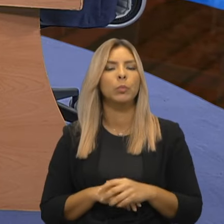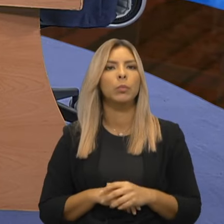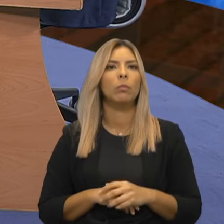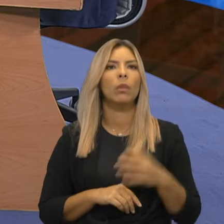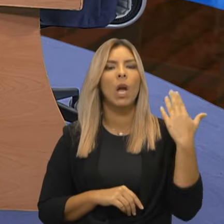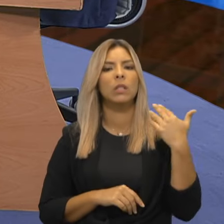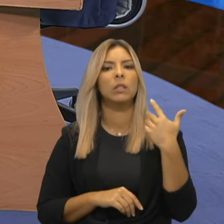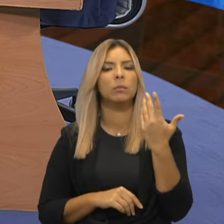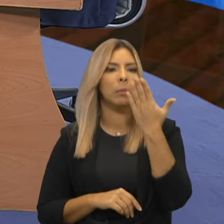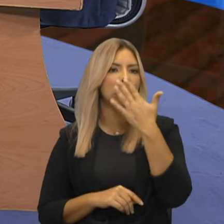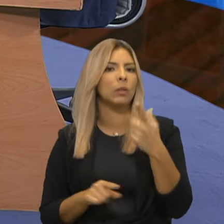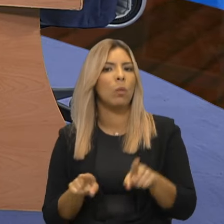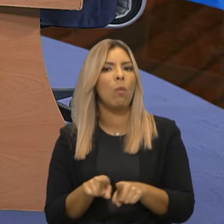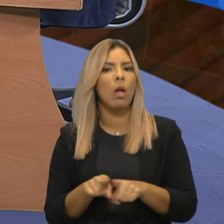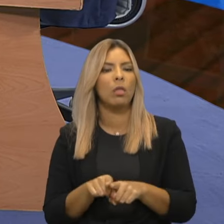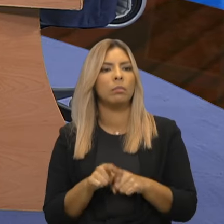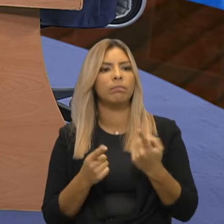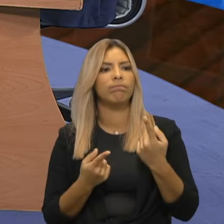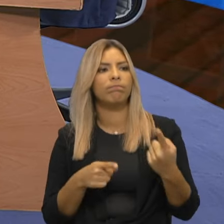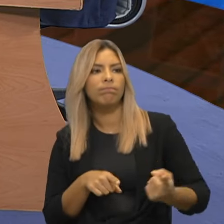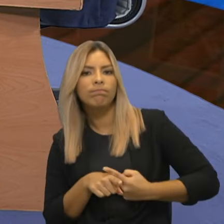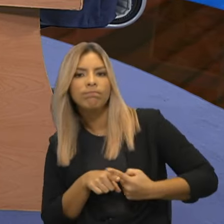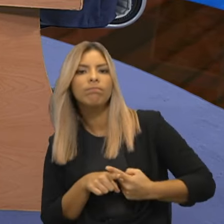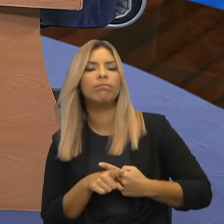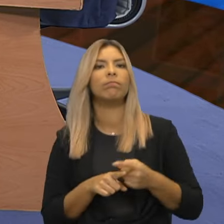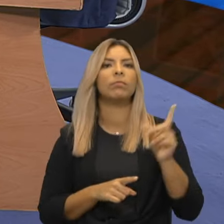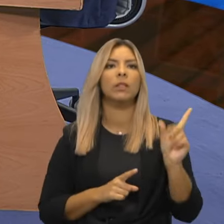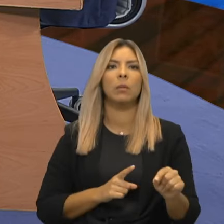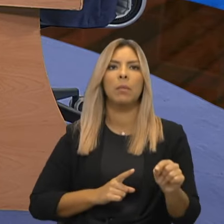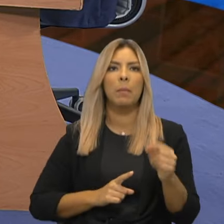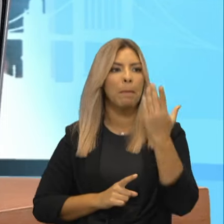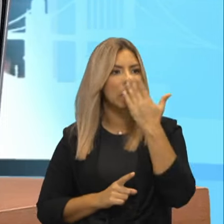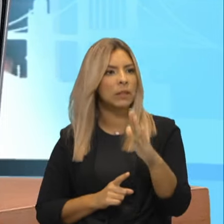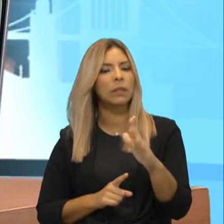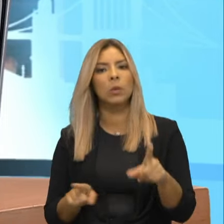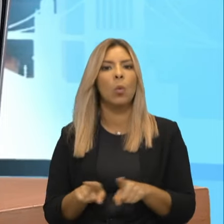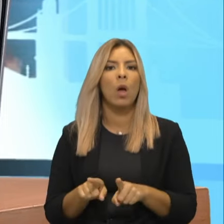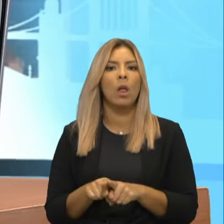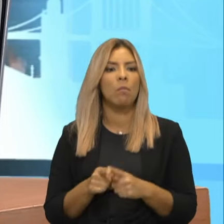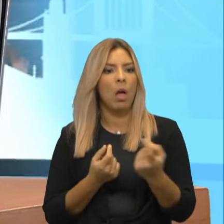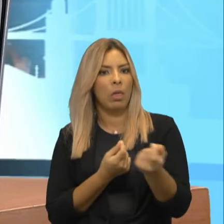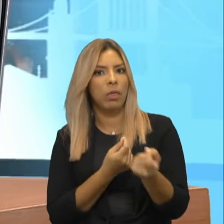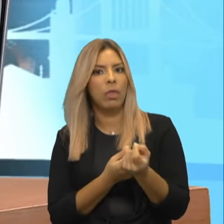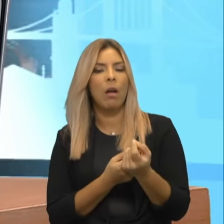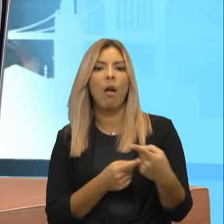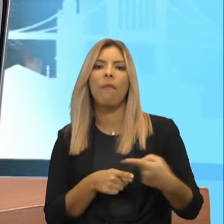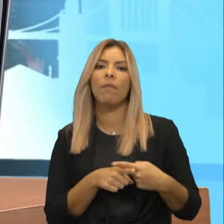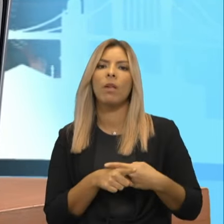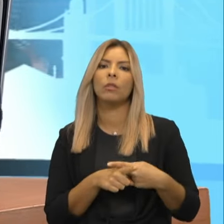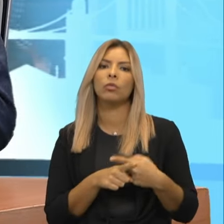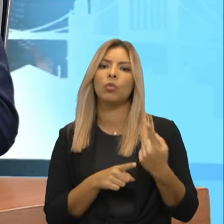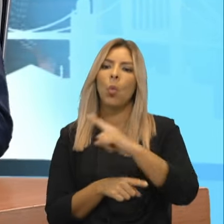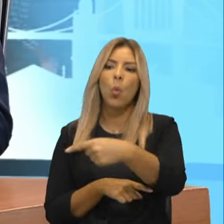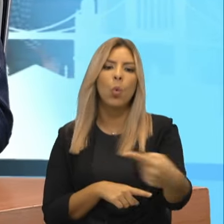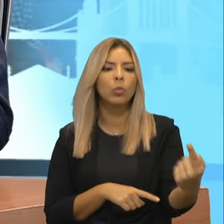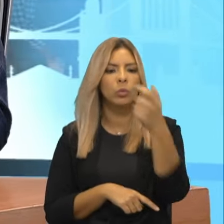vezes parece que o interesse partidário e o calendário da eleição mais próxima se sobrepõem sempre aos interesses da vida dos